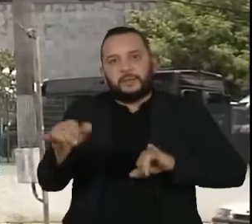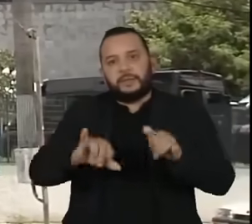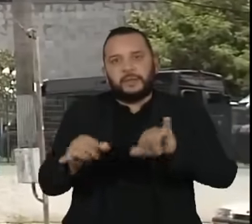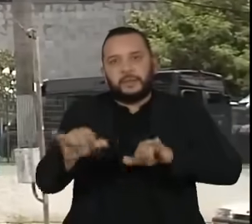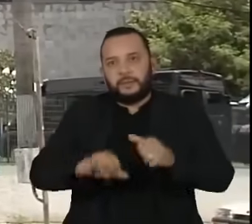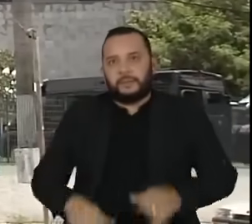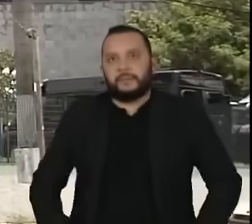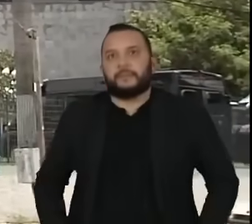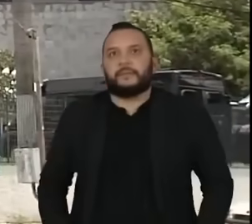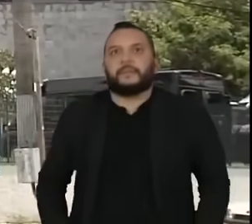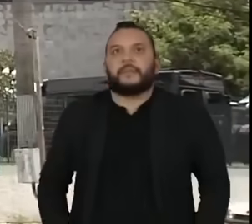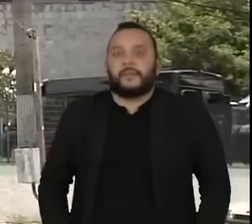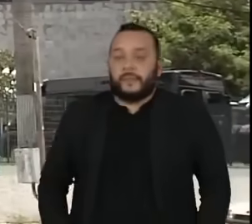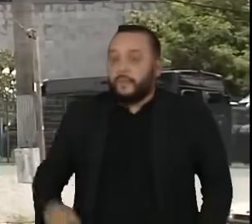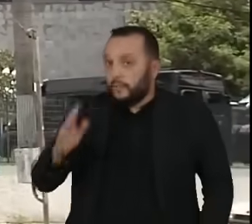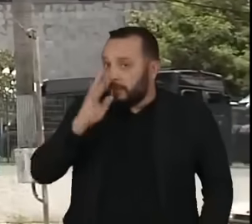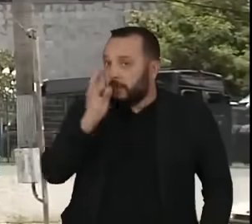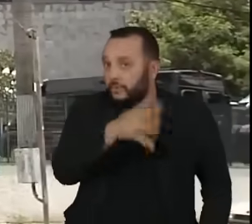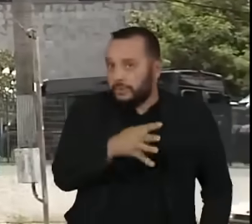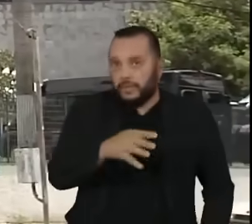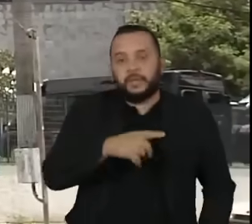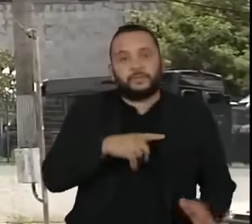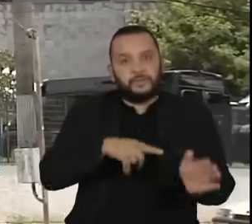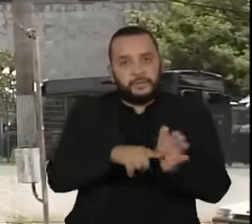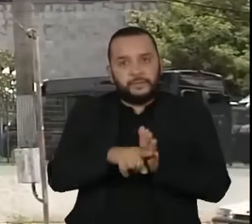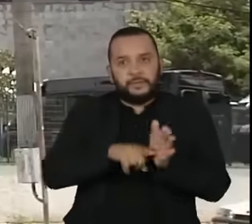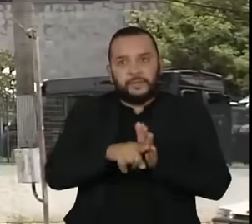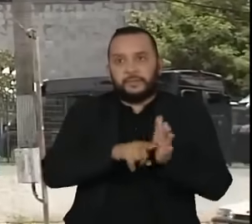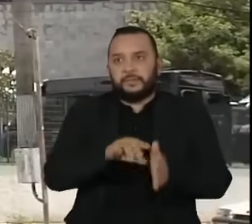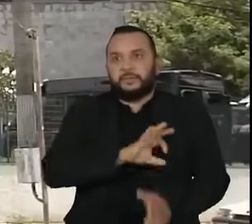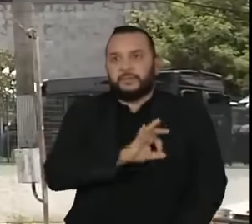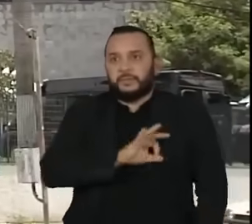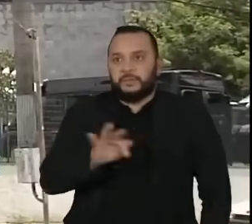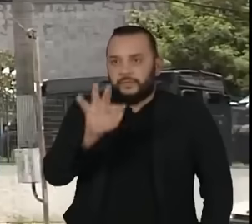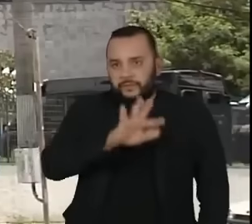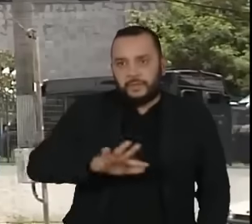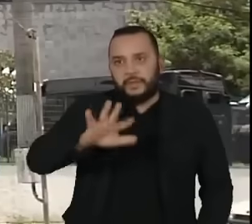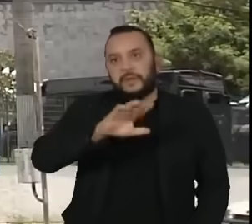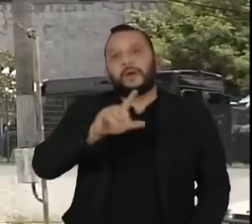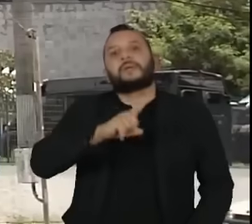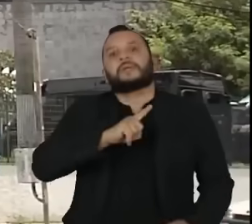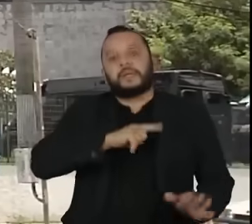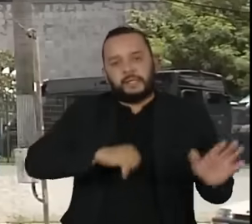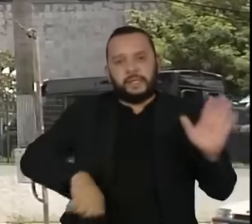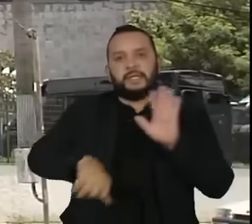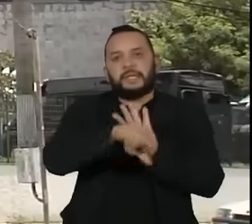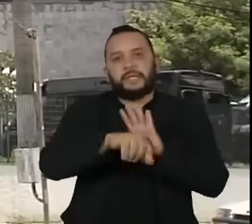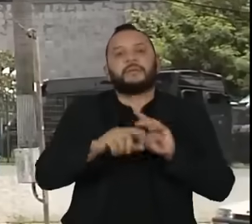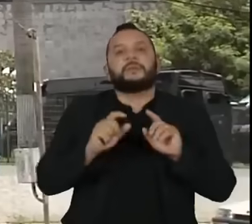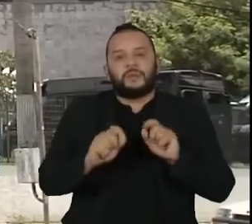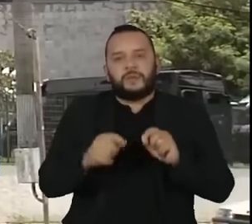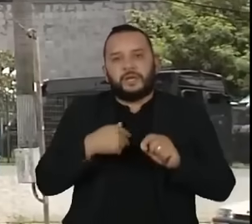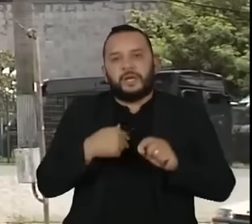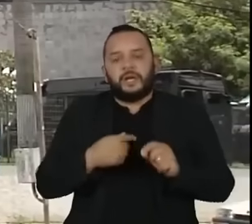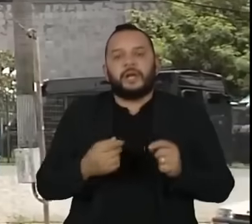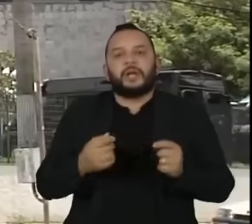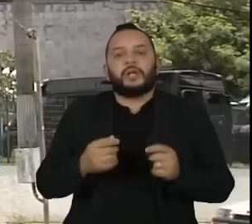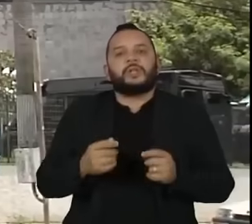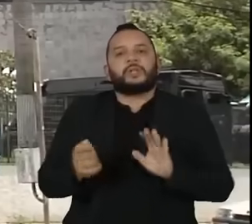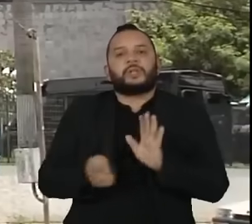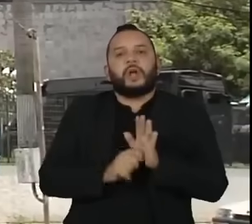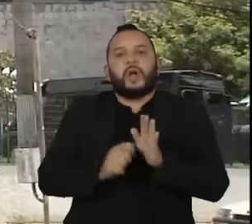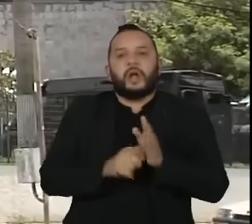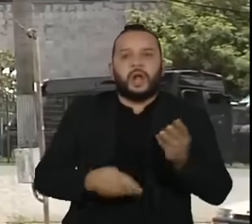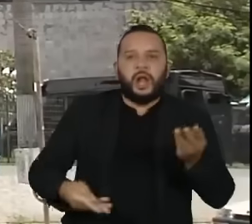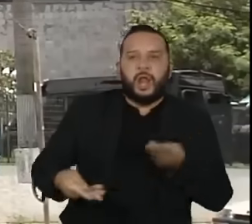Os acusados dessa operação da PF devem responder pelos crimes de tráfico equiparado, associação para